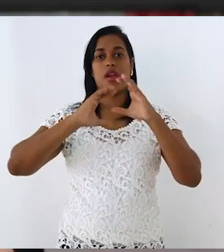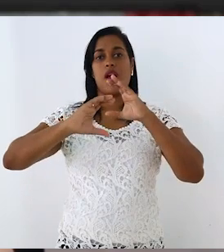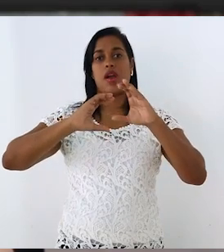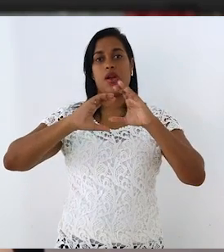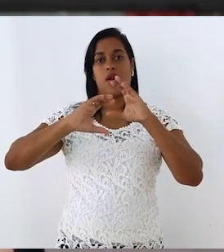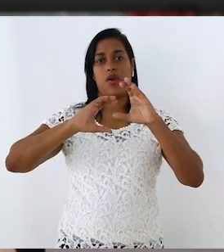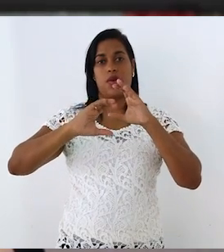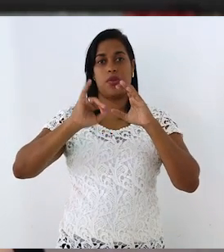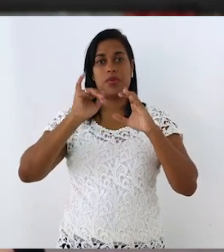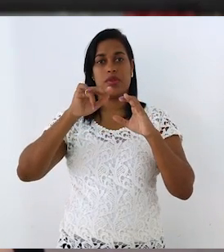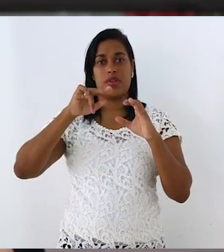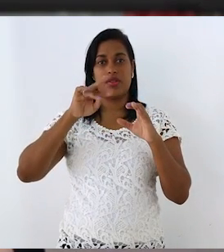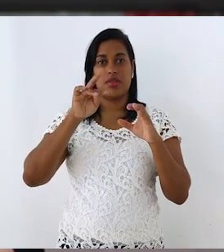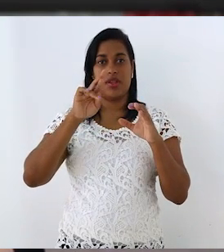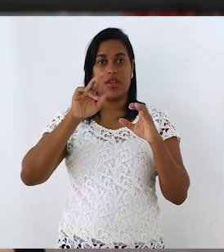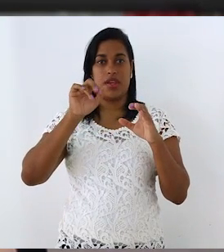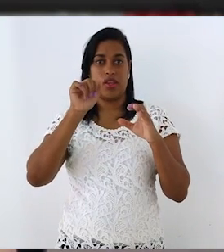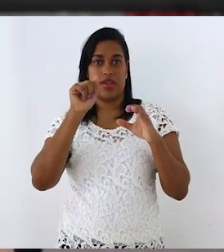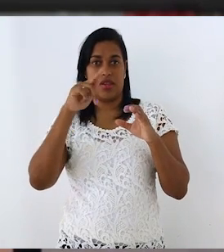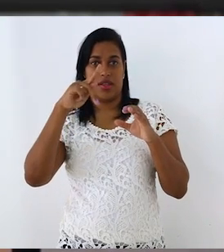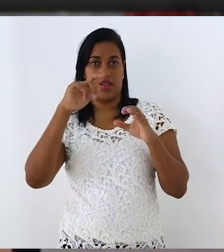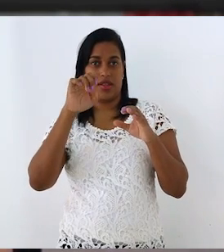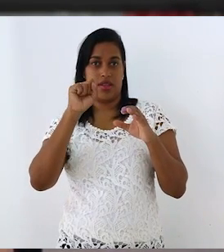comunicação intrapessoal.